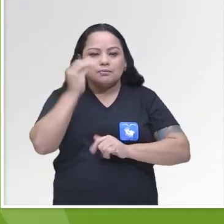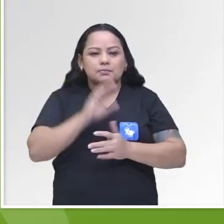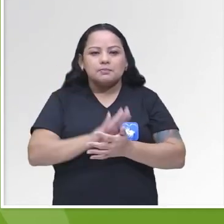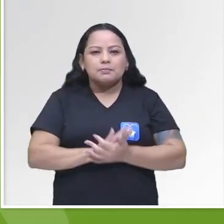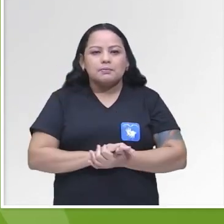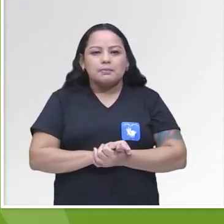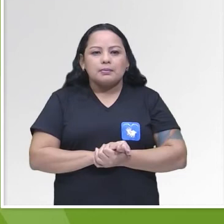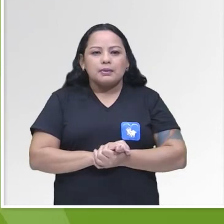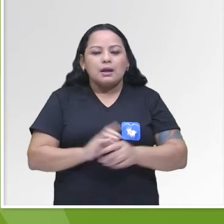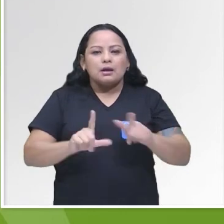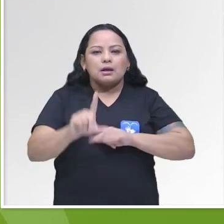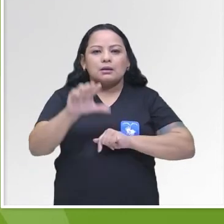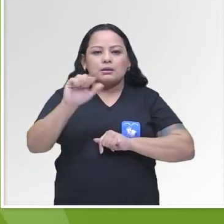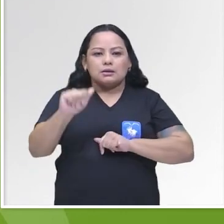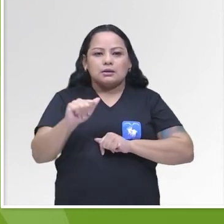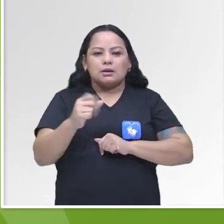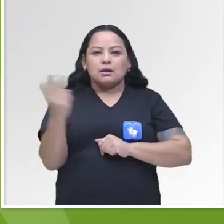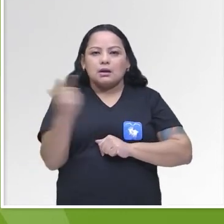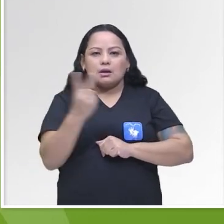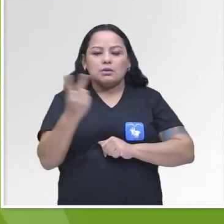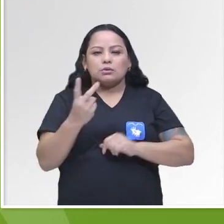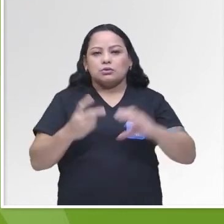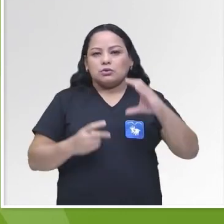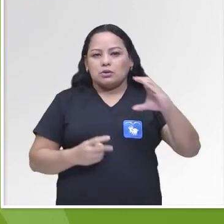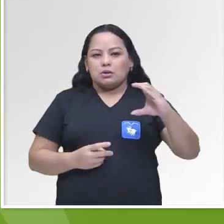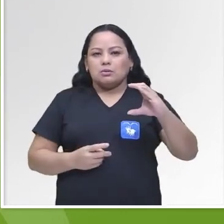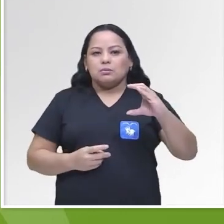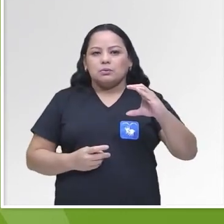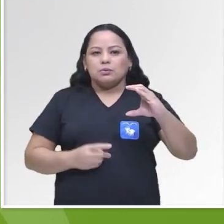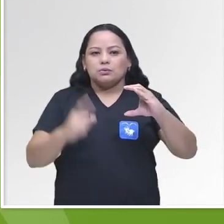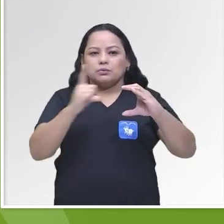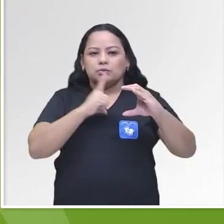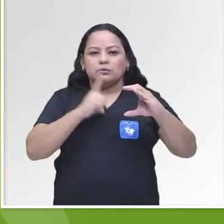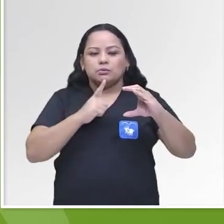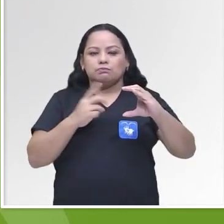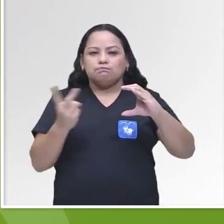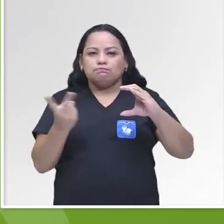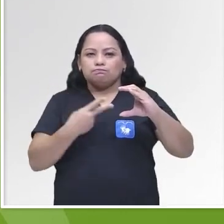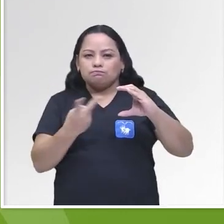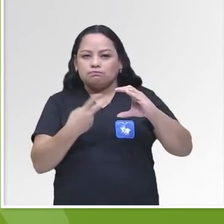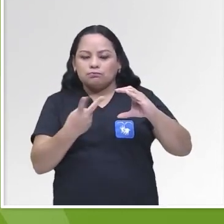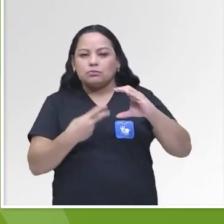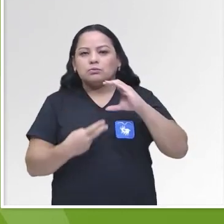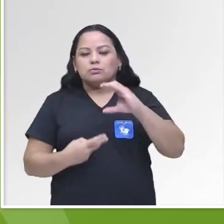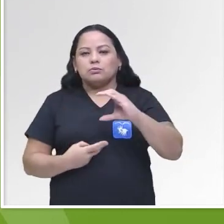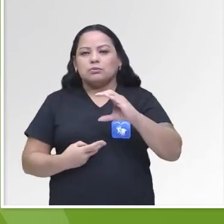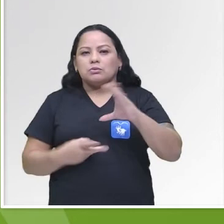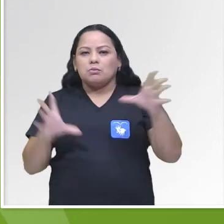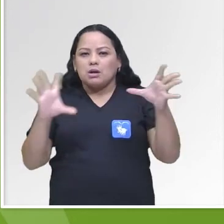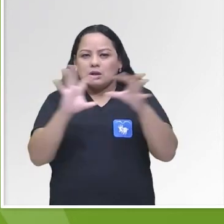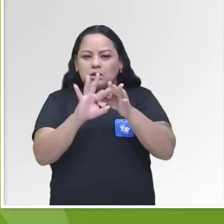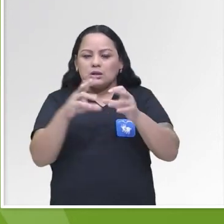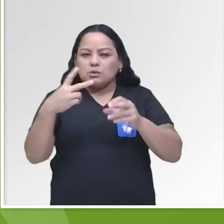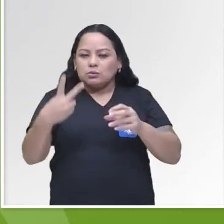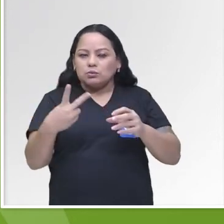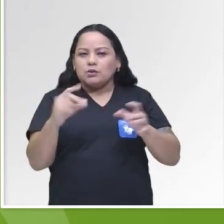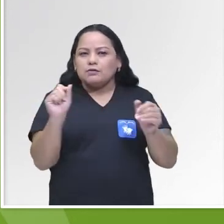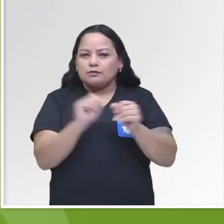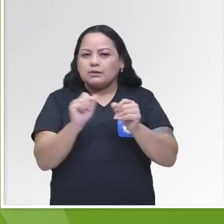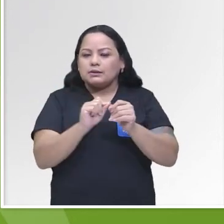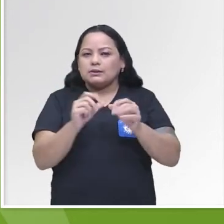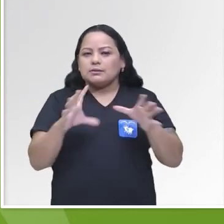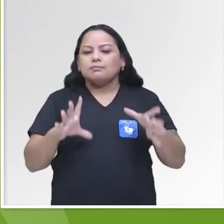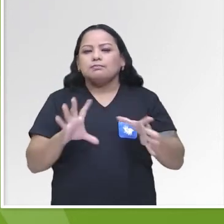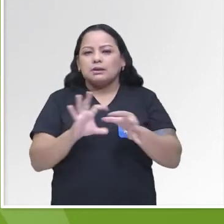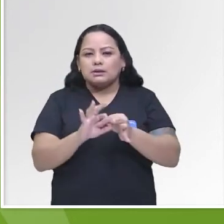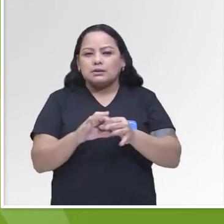Na letra A, nós temos 2 carbonos, né? Esses 2 carbonos, eles estão fazendo uma ligação dupla, né? Estão